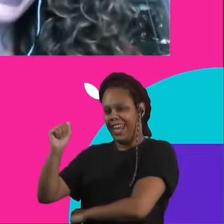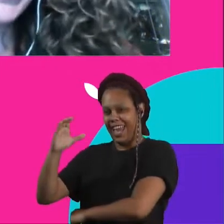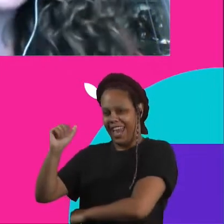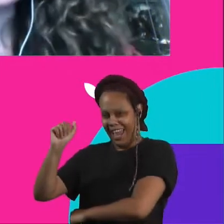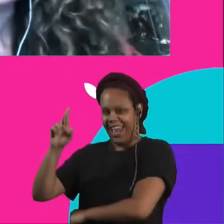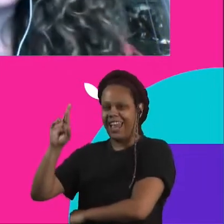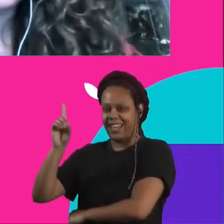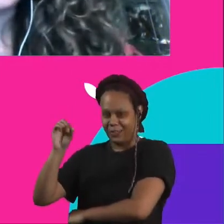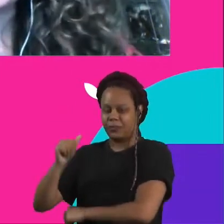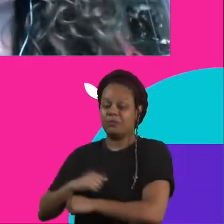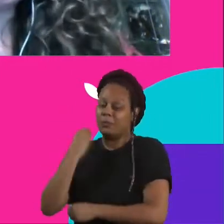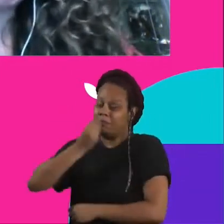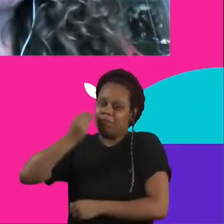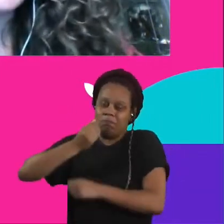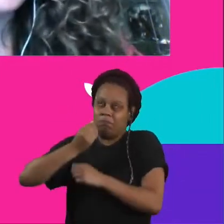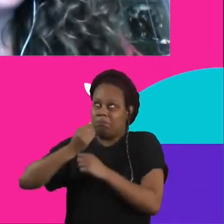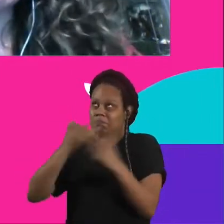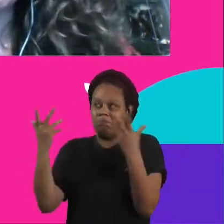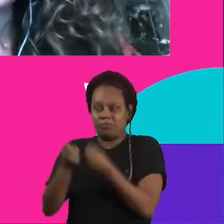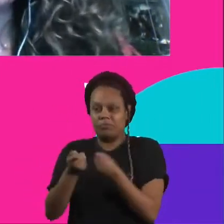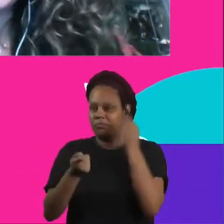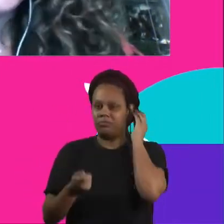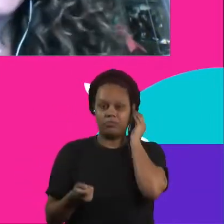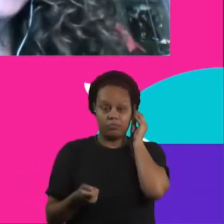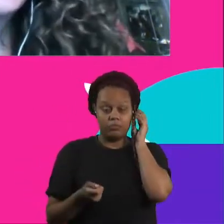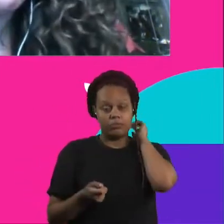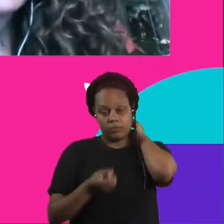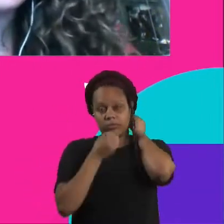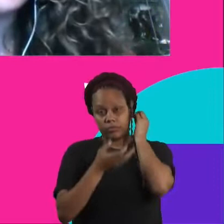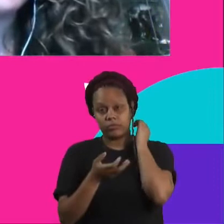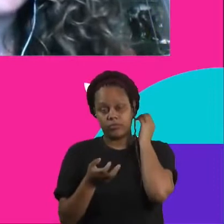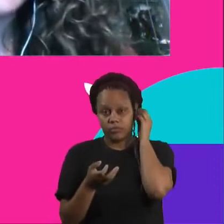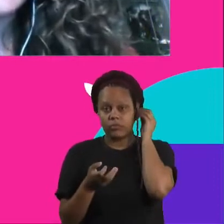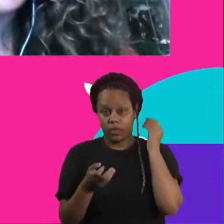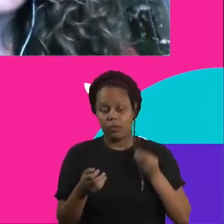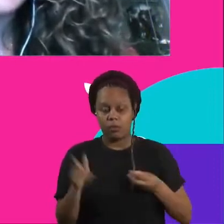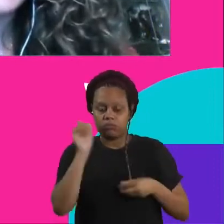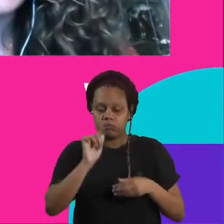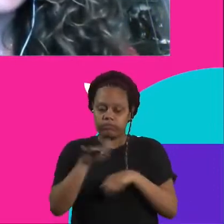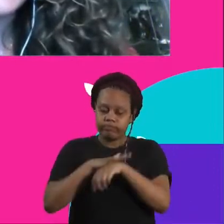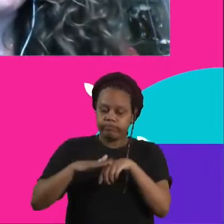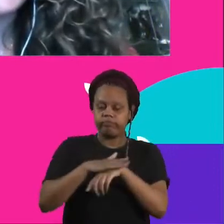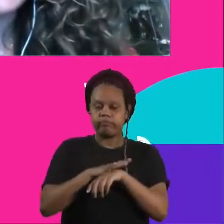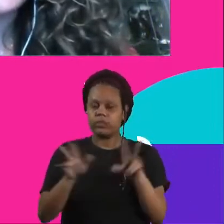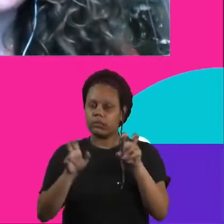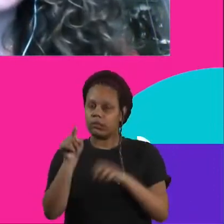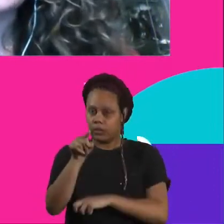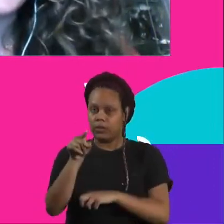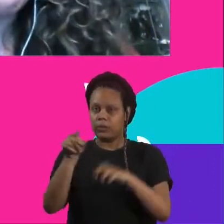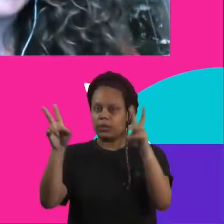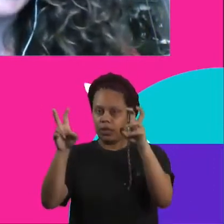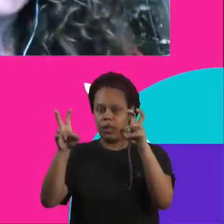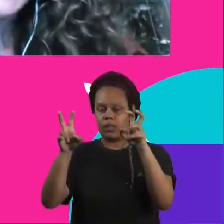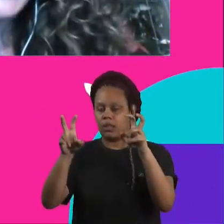super experiência, e é muito bom a gente poder estar aqui hoje conversando sobre esse tema